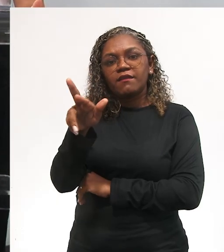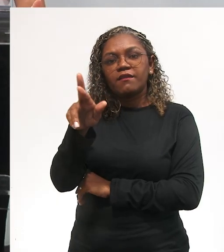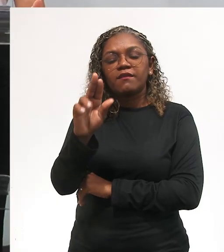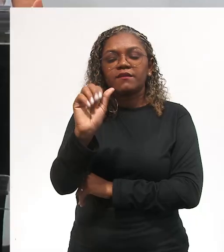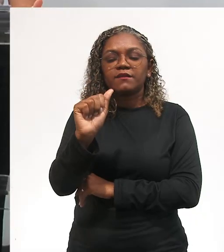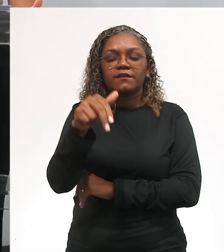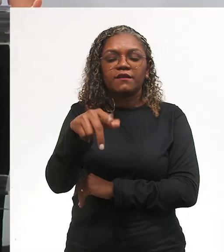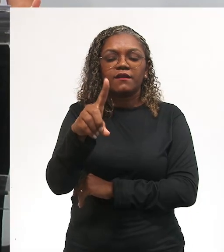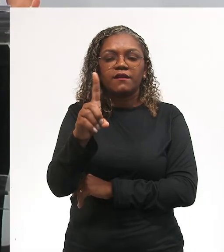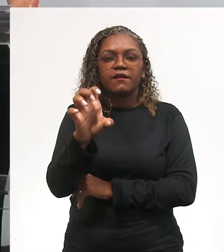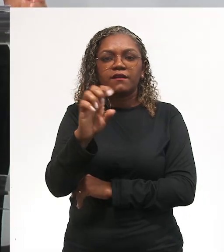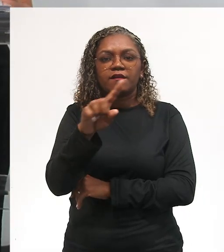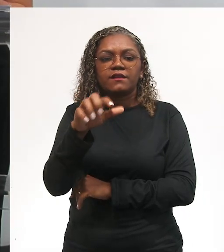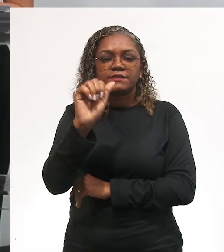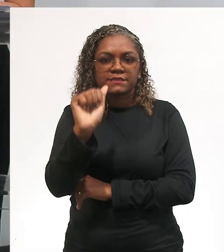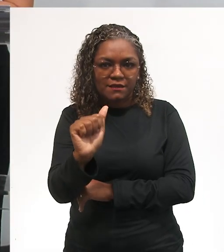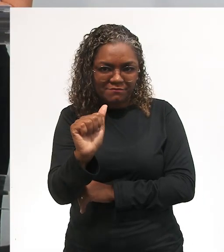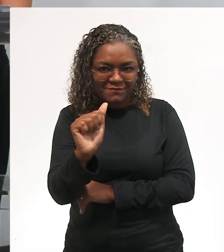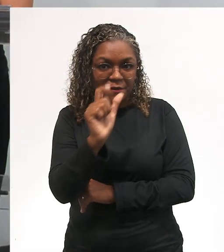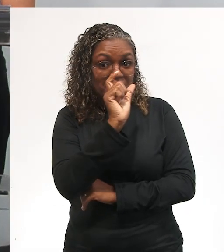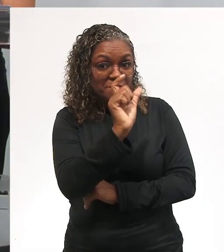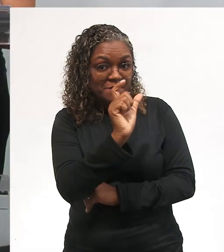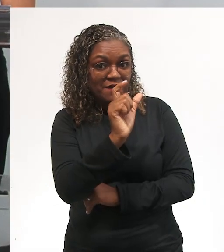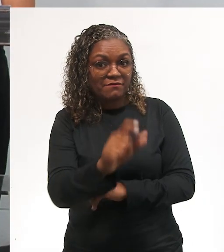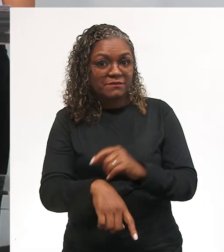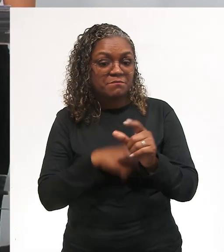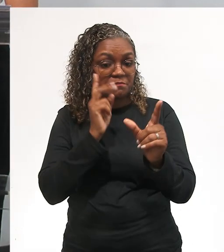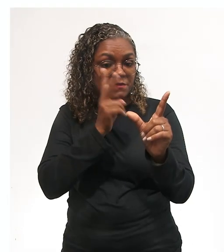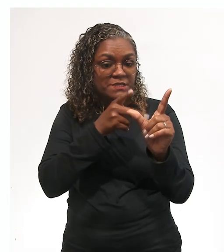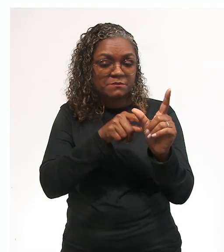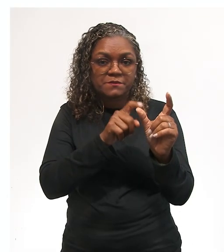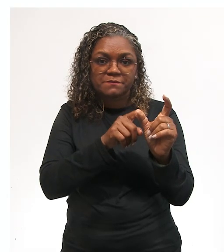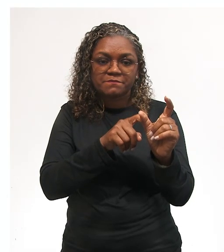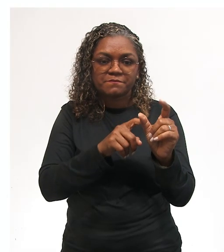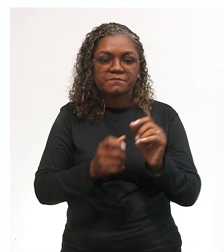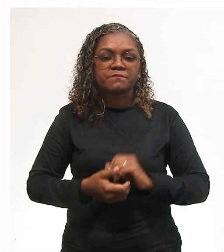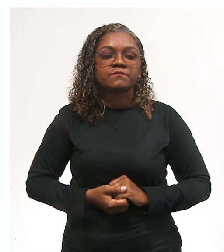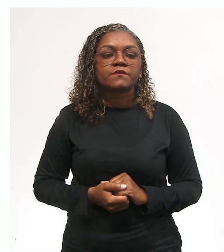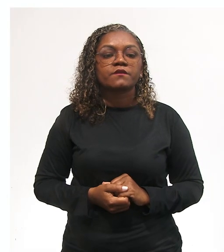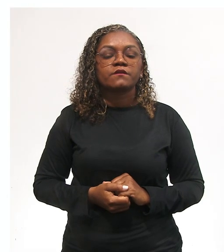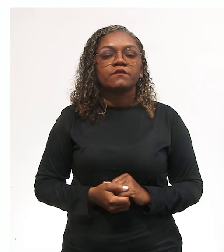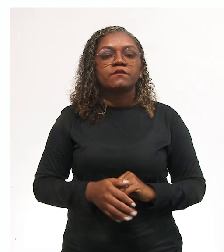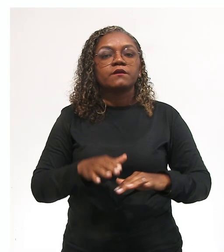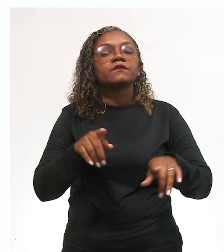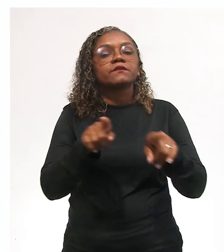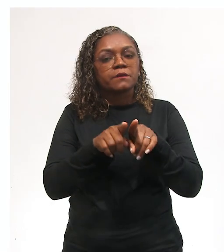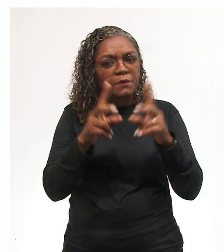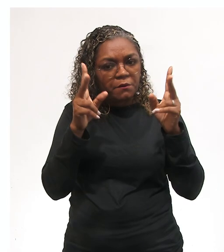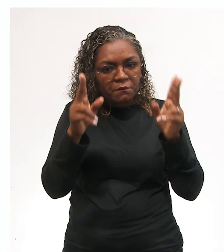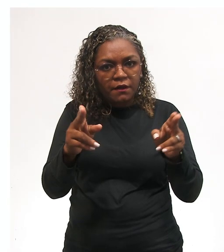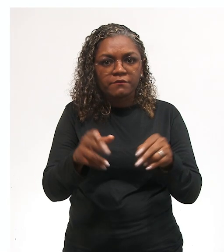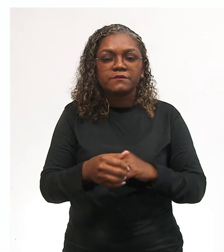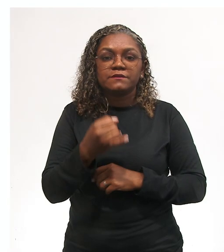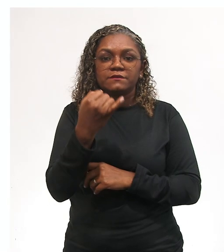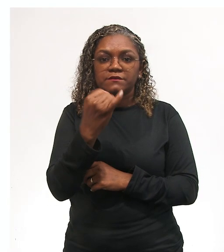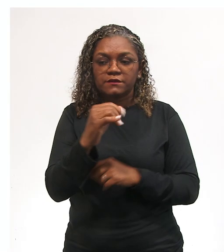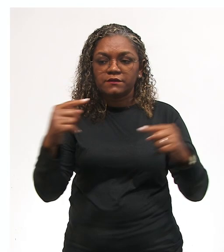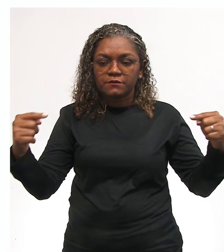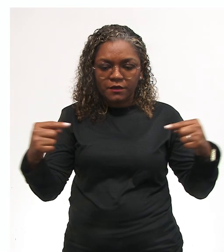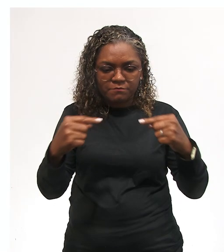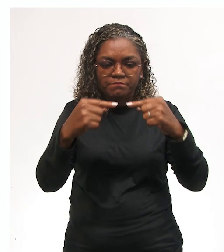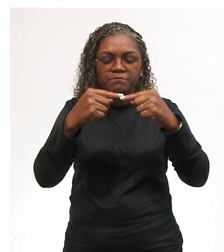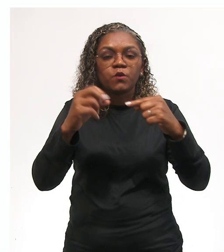grandeza. E essa categoria de grandeza, nós vamos ter se elas são diretamente proporcionais ou